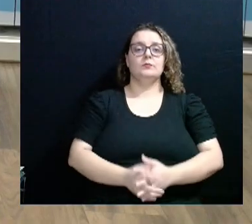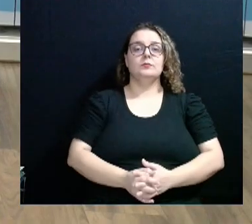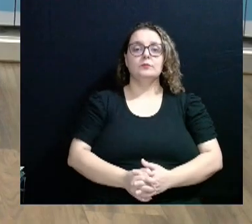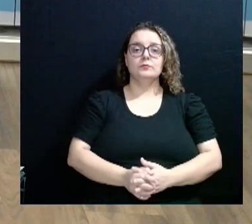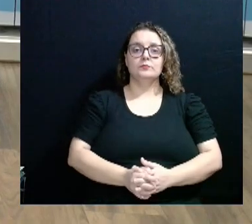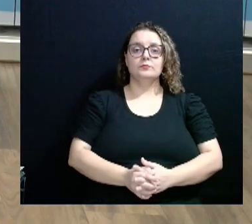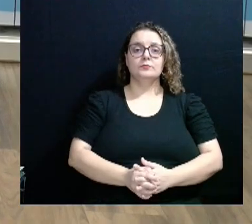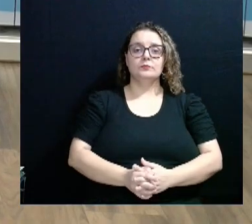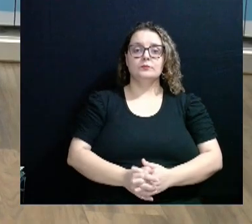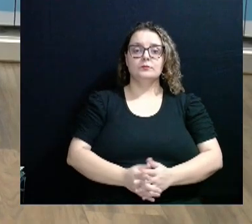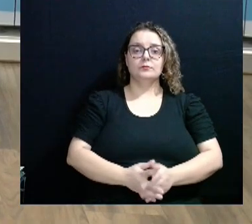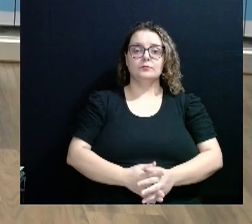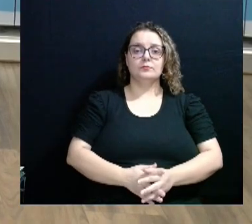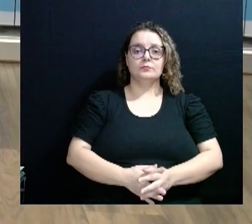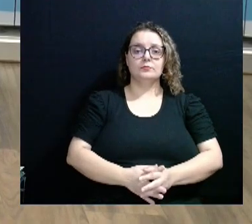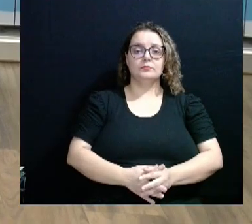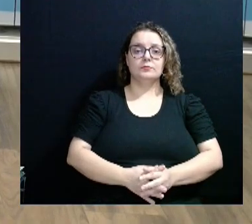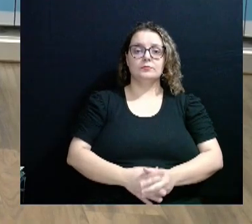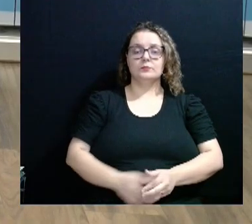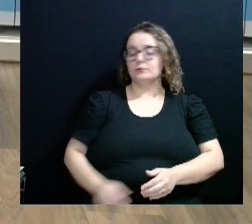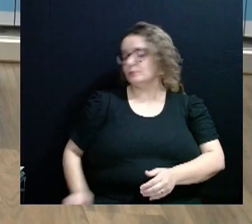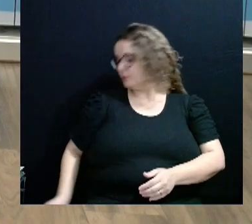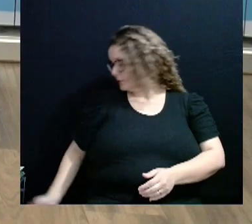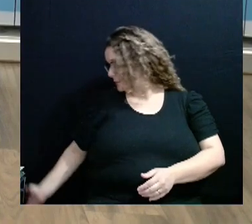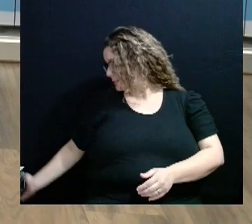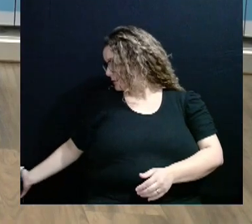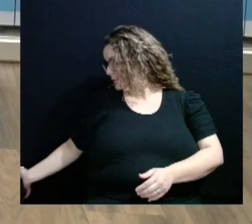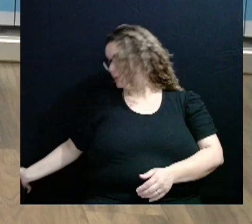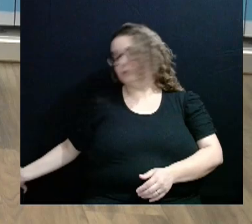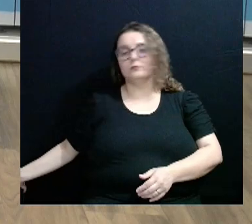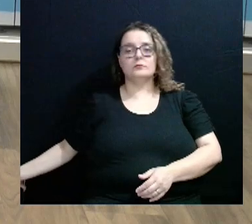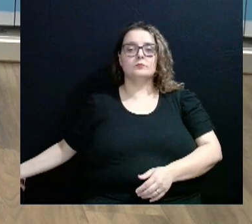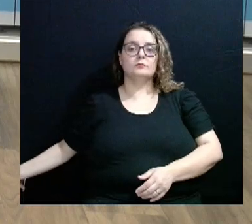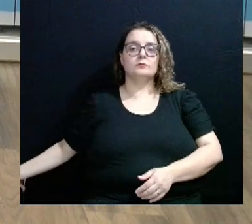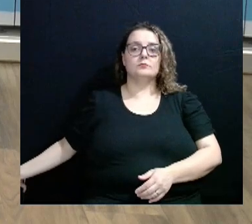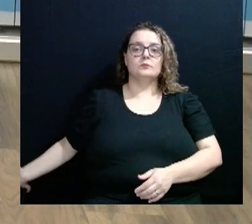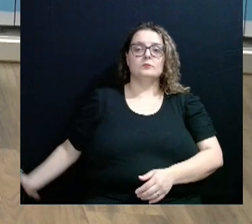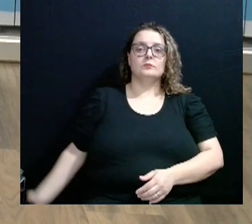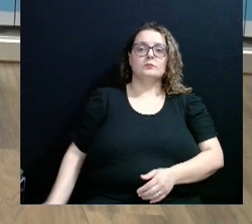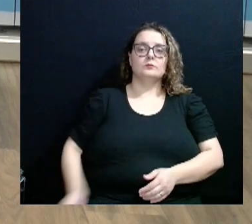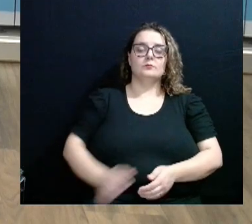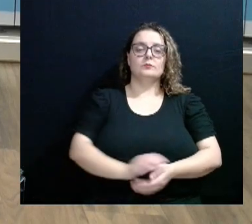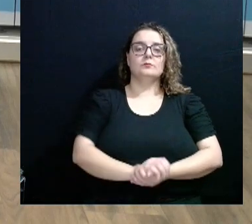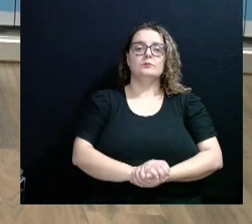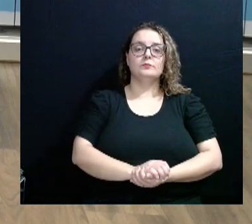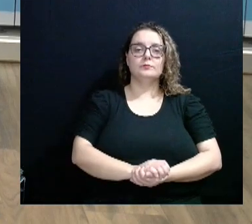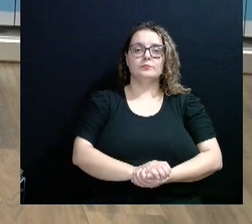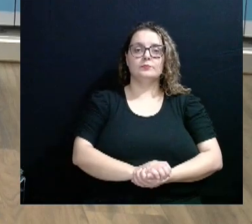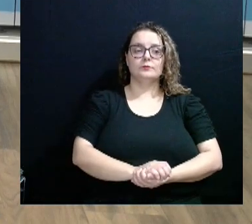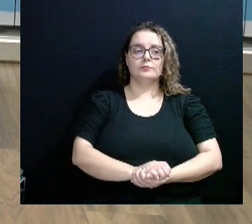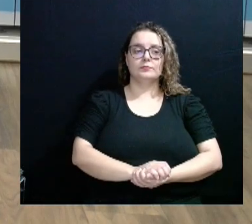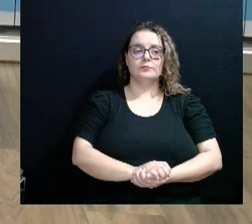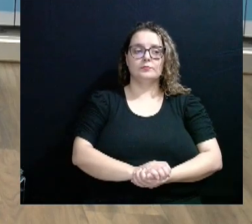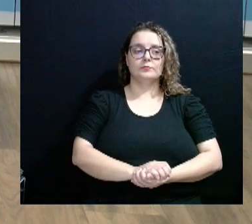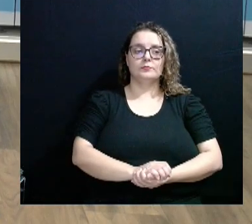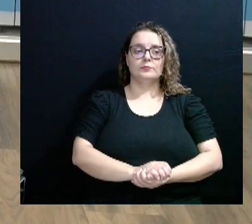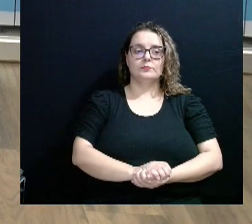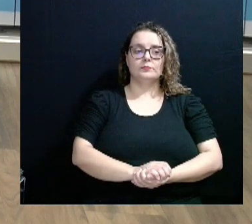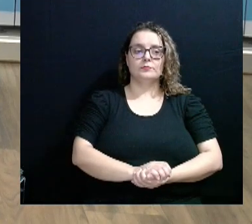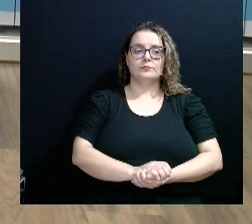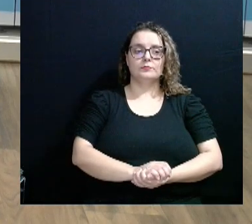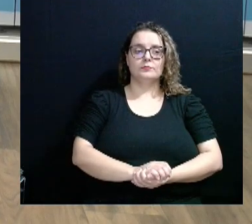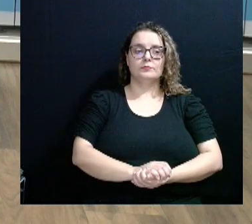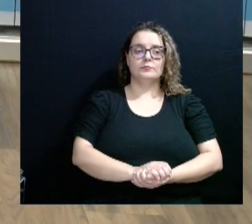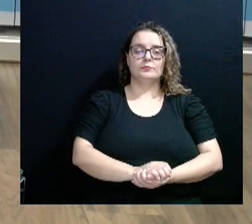trabalho ou para você que quer mudar de área, preste atenção, porque o Centro Público de Apoio ao Trabalhador de Campinas está com mais